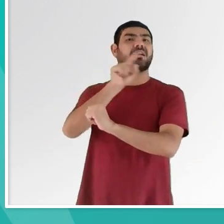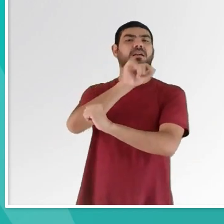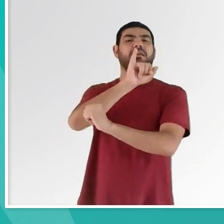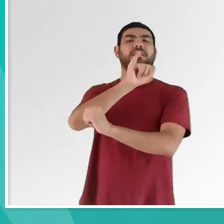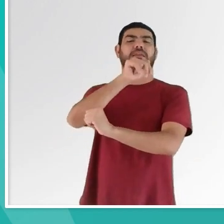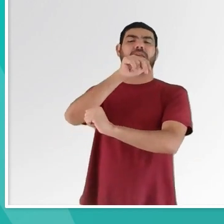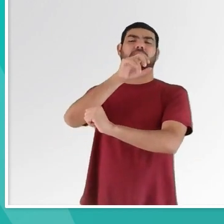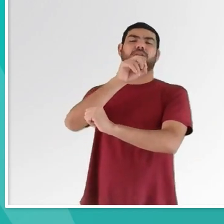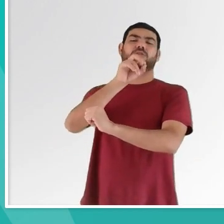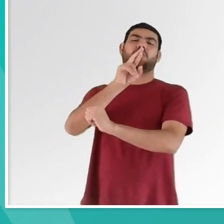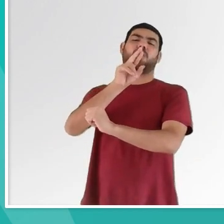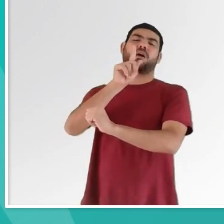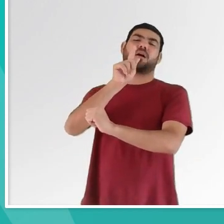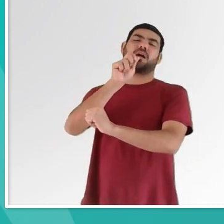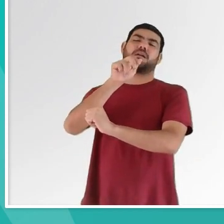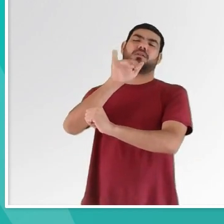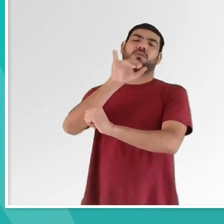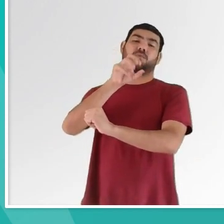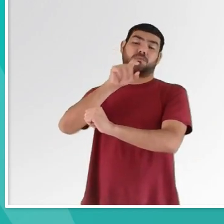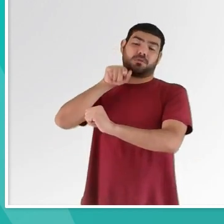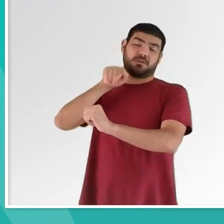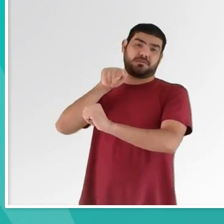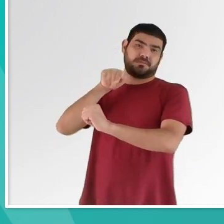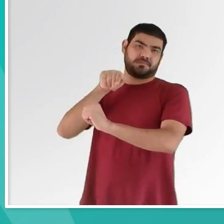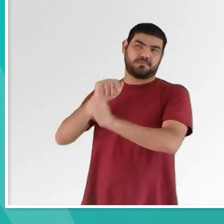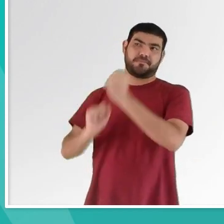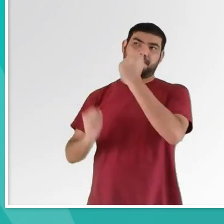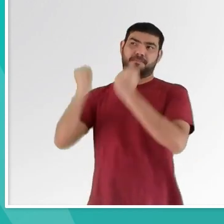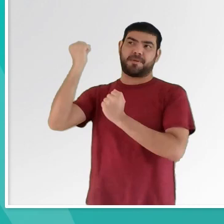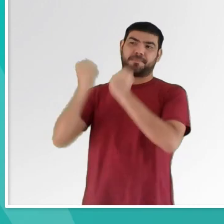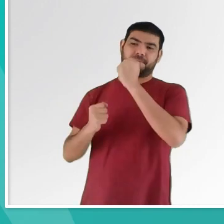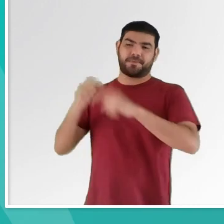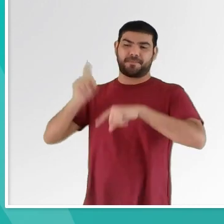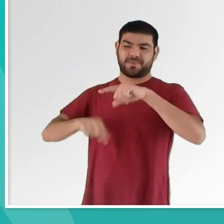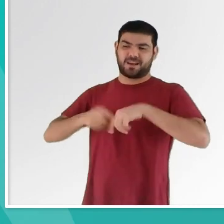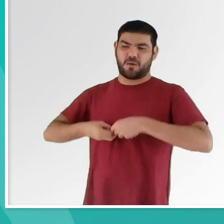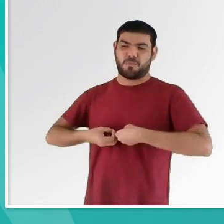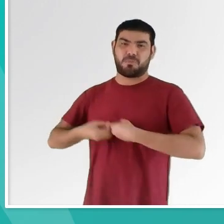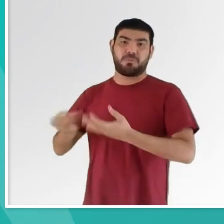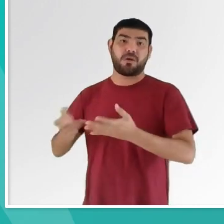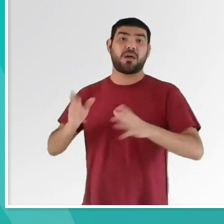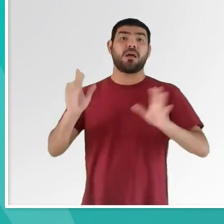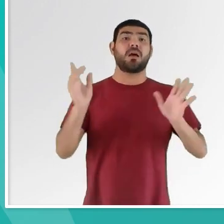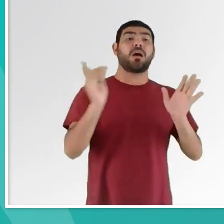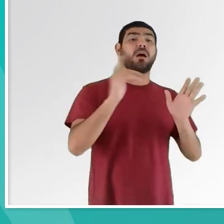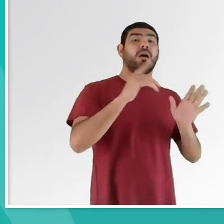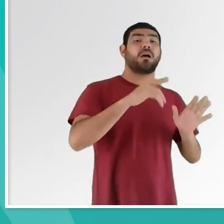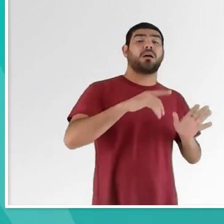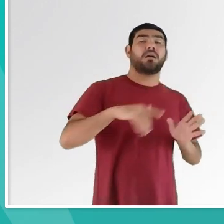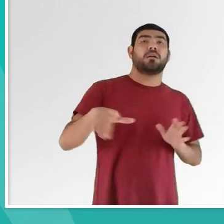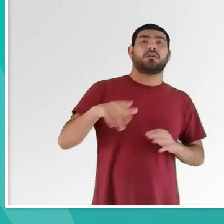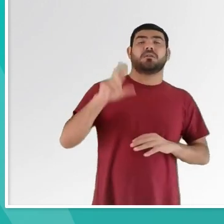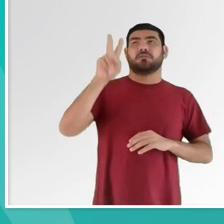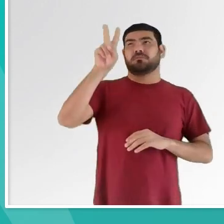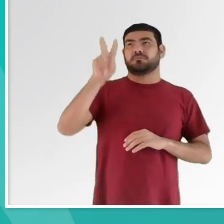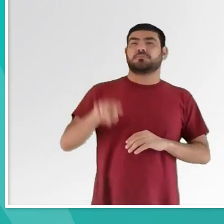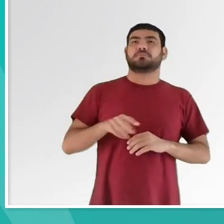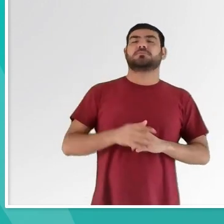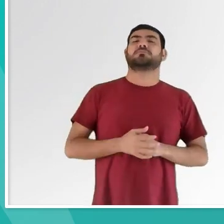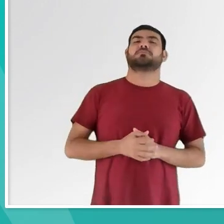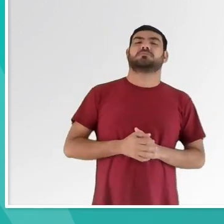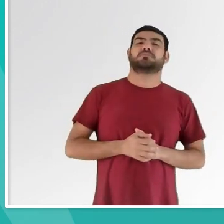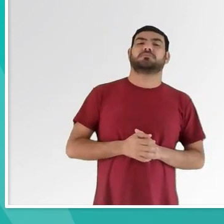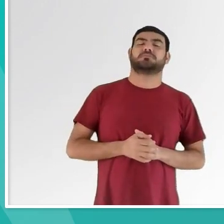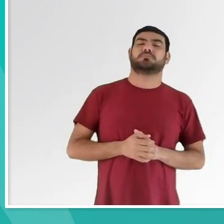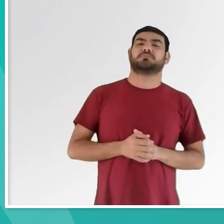é inorgânico. A reciclagem de materiais diferentes e sua reutilização ou reaproveitamento, além